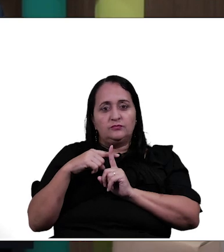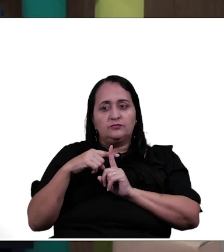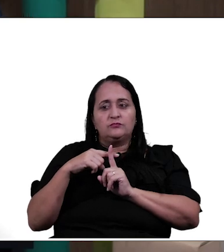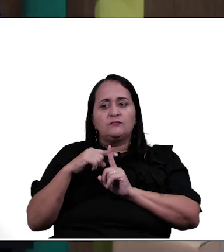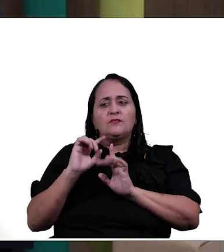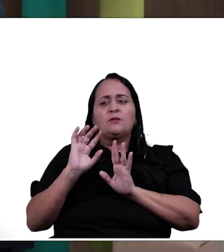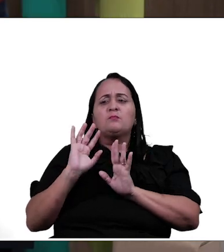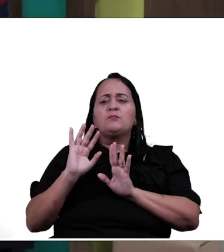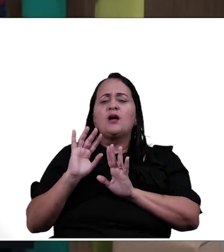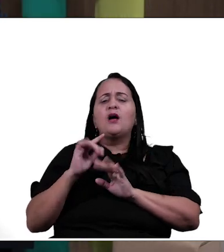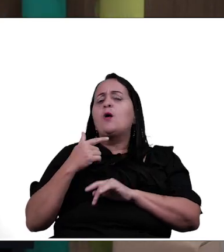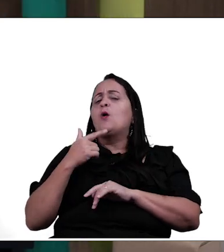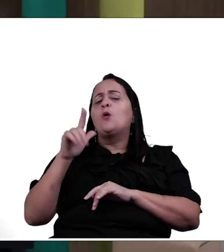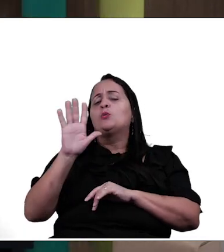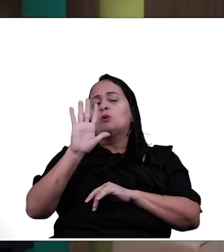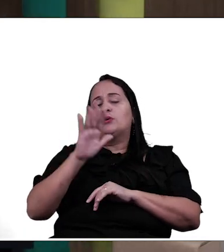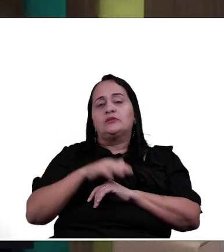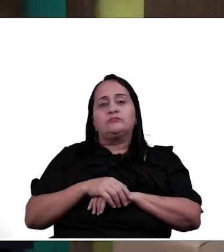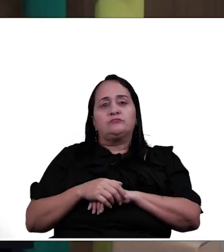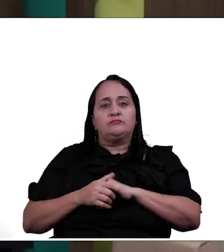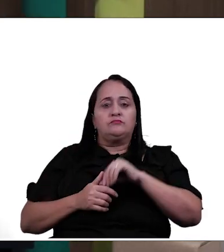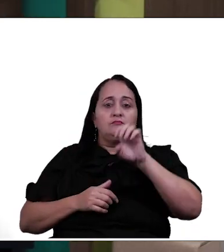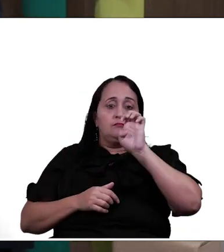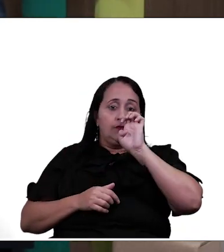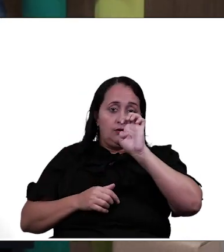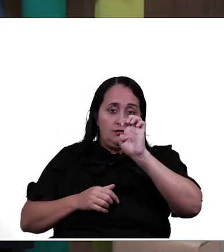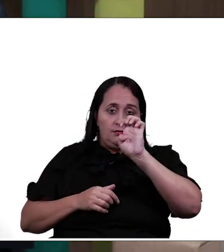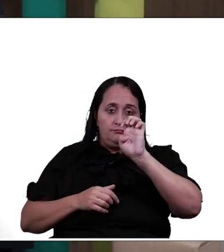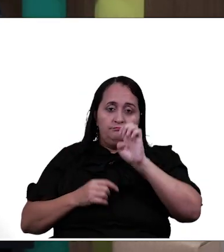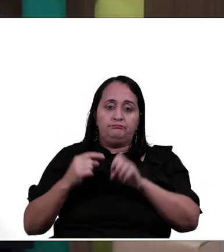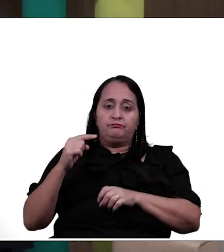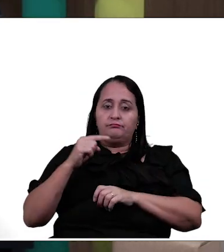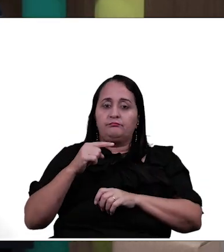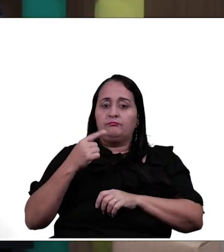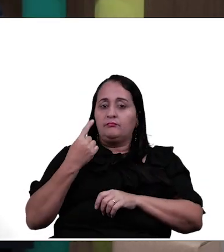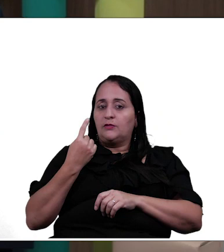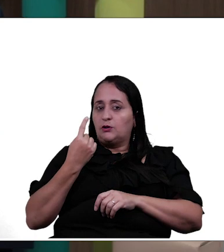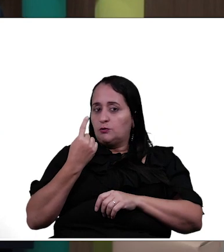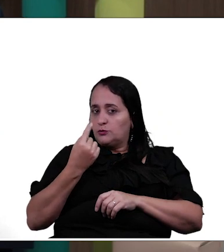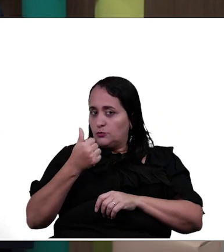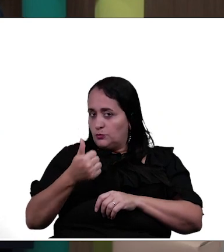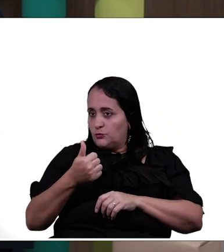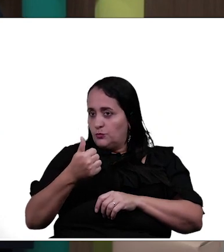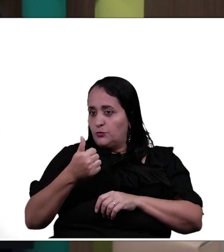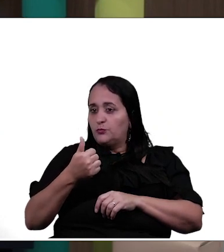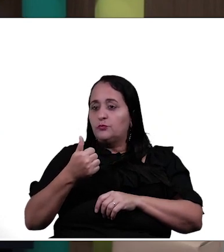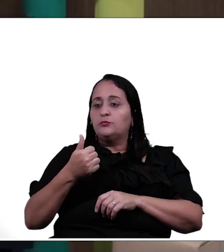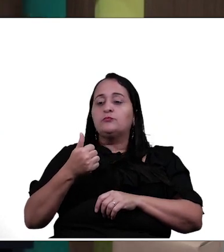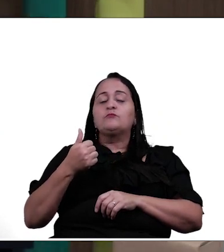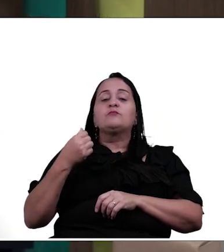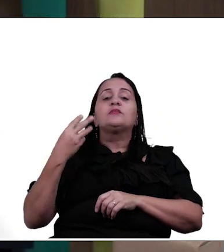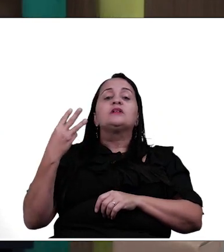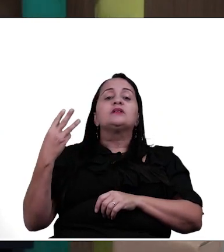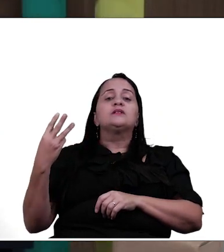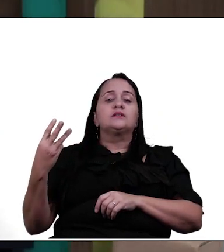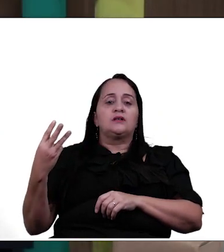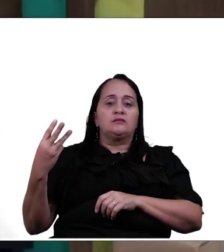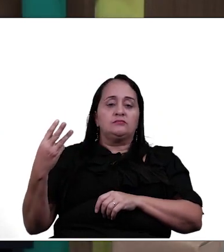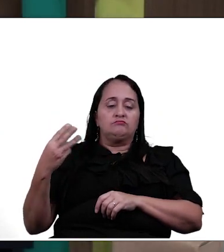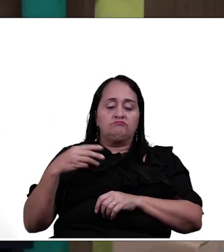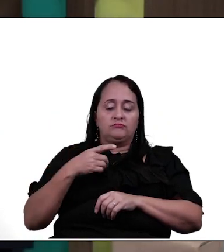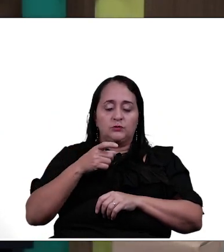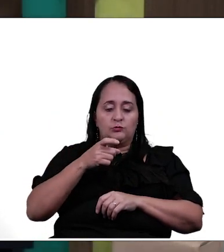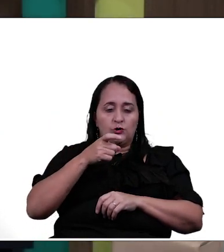1,7 alguma coisa. Não é 7, 2, vamos colocar aqui 3 e não